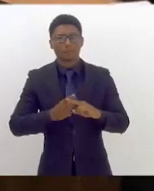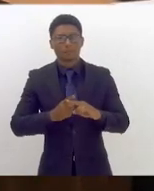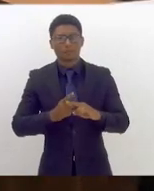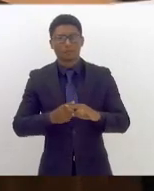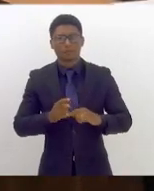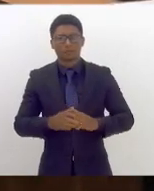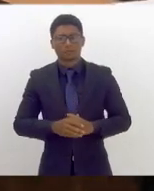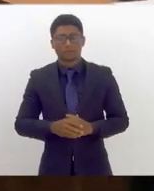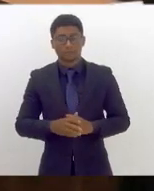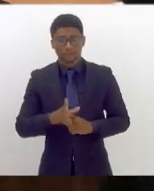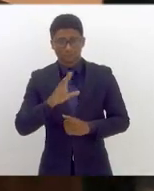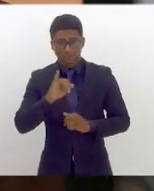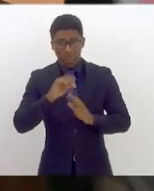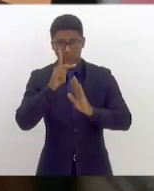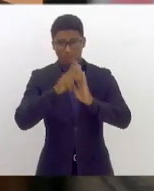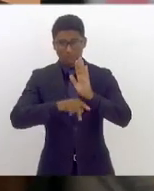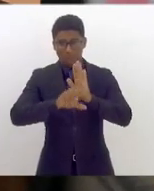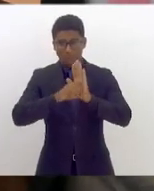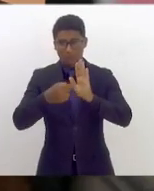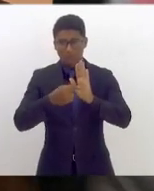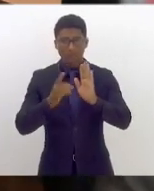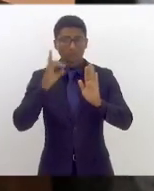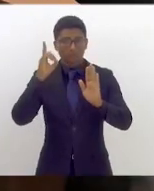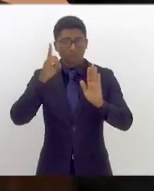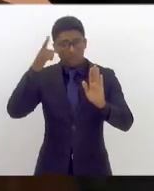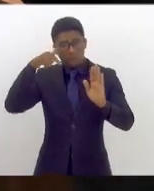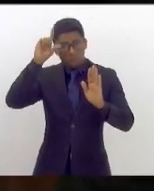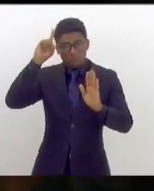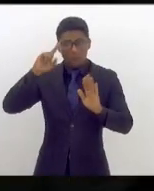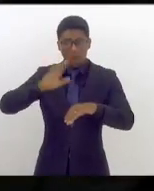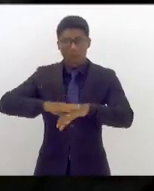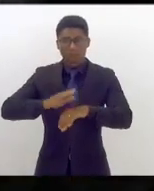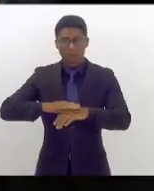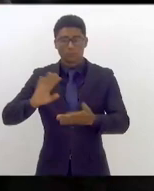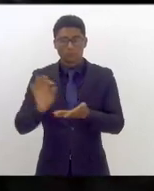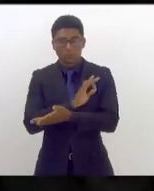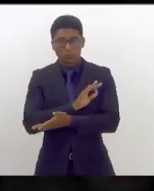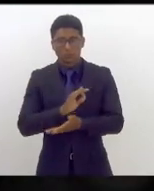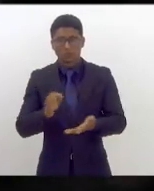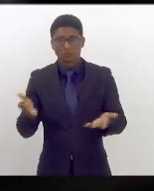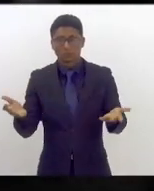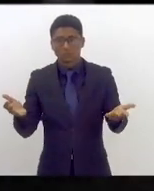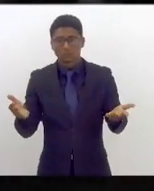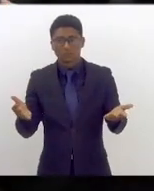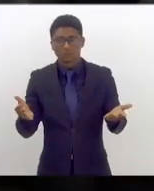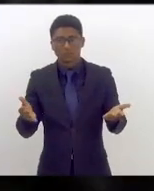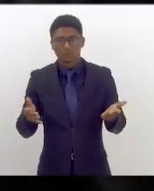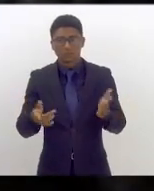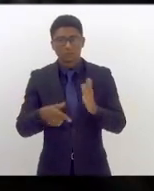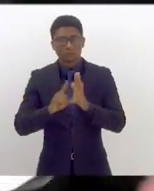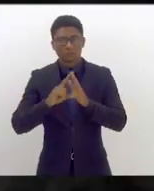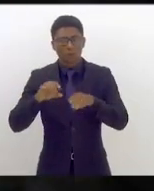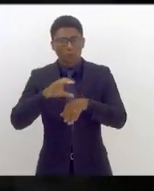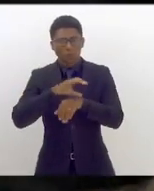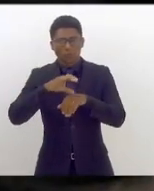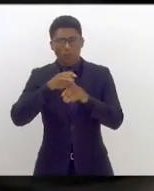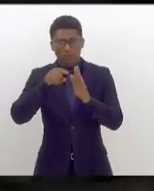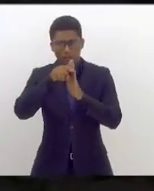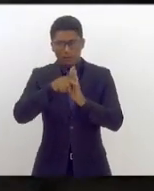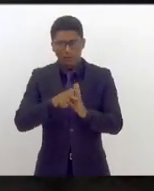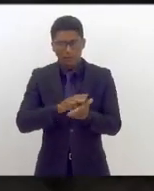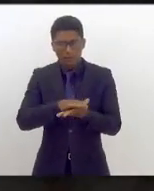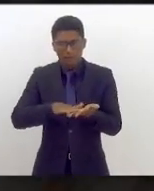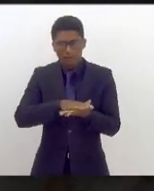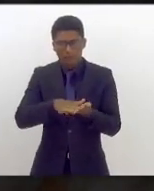se o projeto está assinado pelo Deputado Luiz Paulo na preliminar Sem Análise constitucionalidade mérito